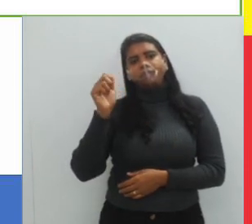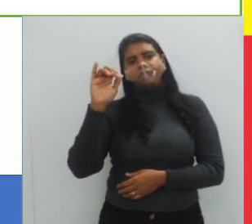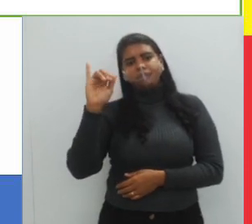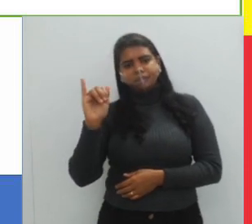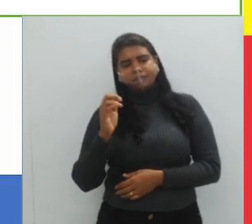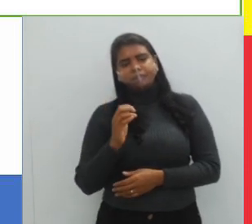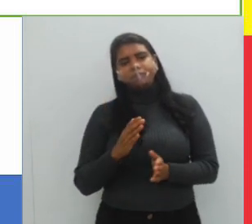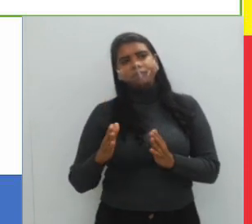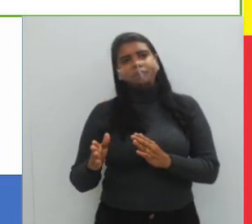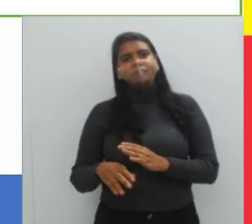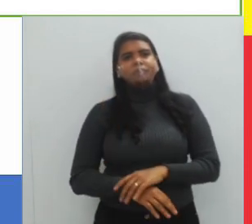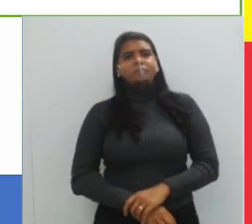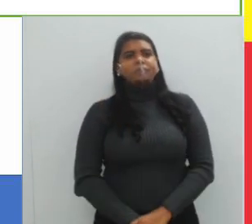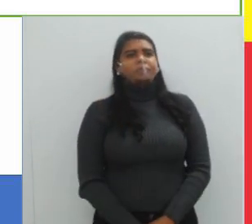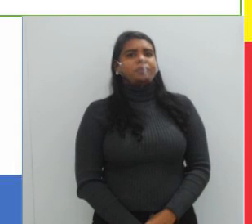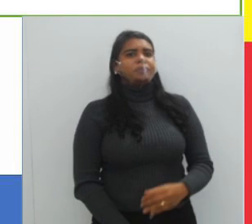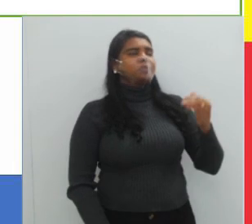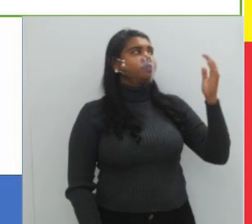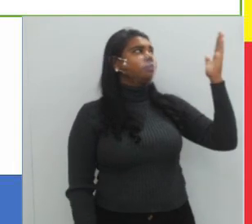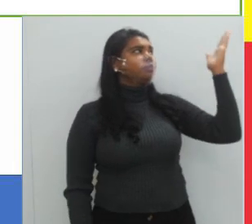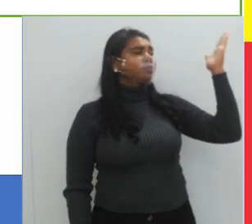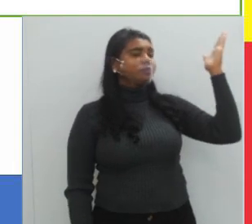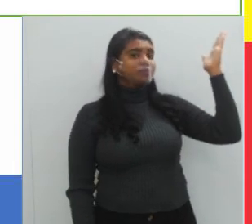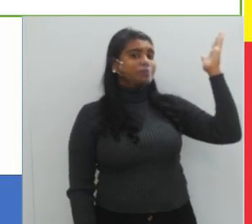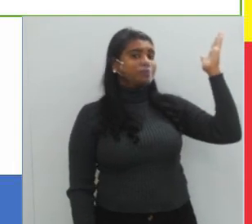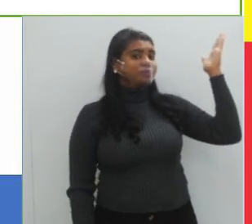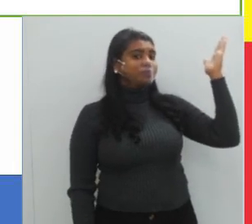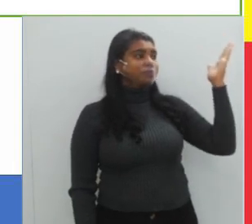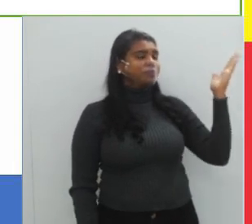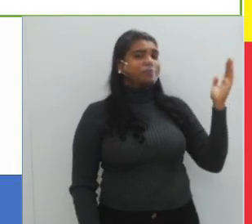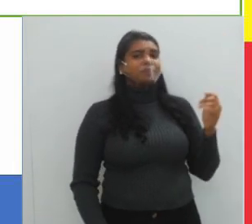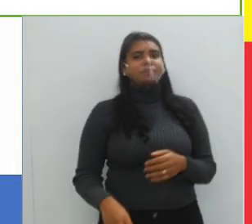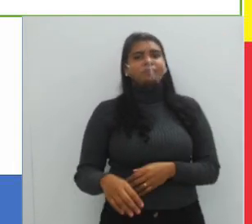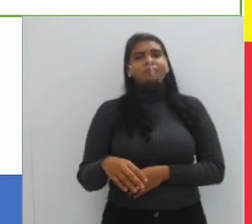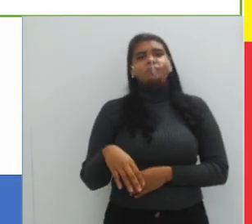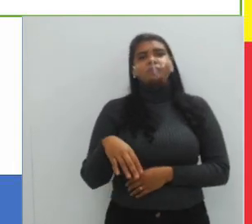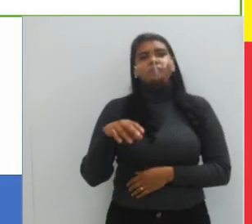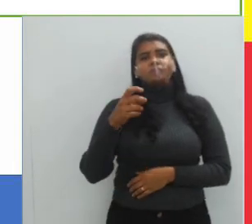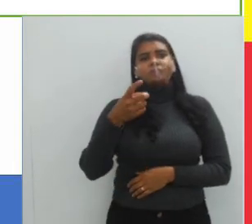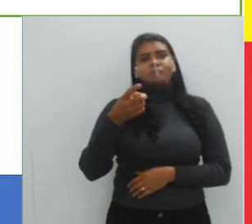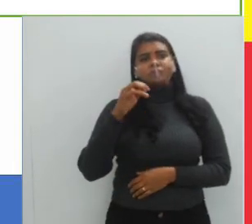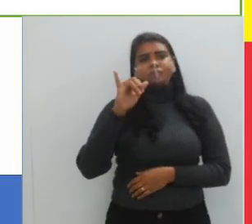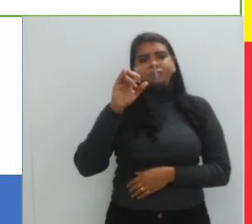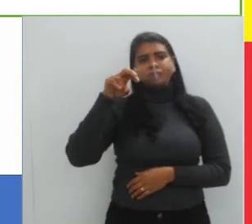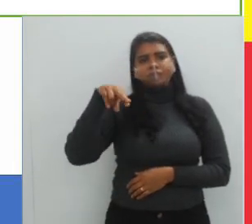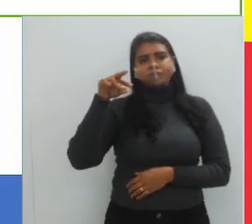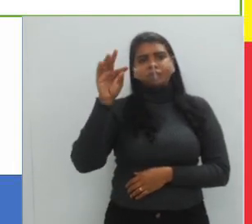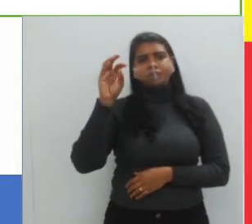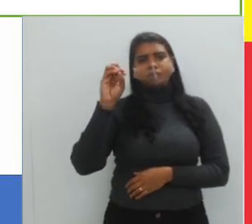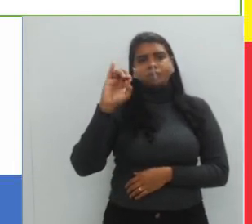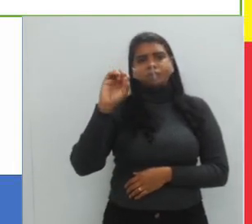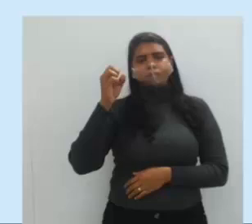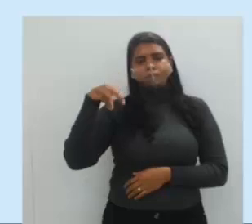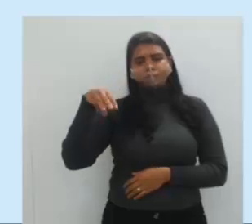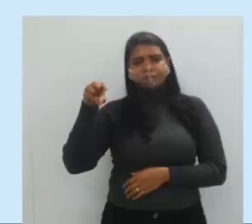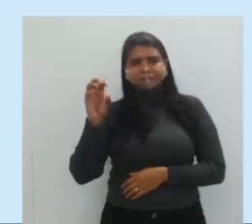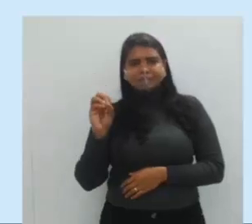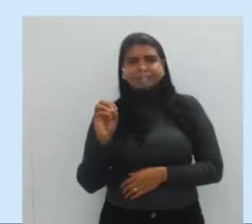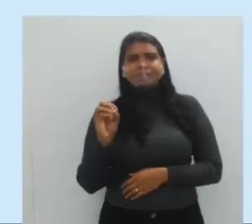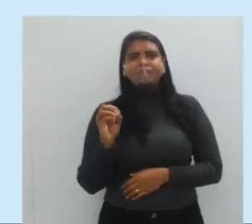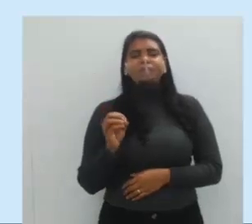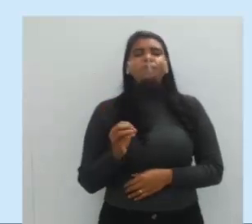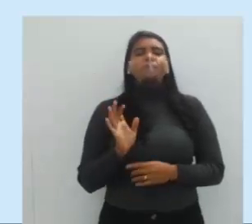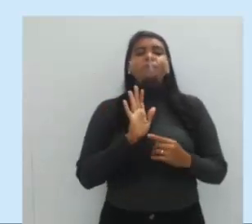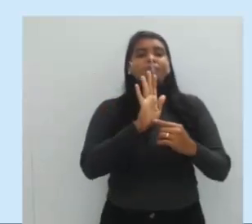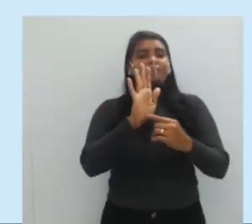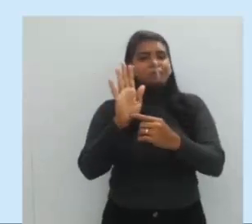vamos adiante. Aqui nós temos outro símbolo do shintoísmo, o tori, certo? Vejam só, eu